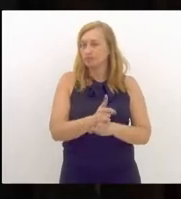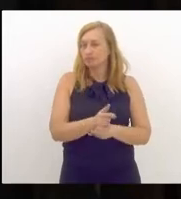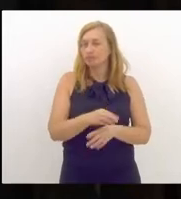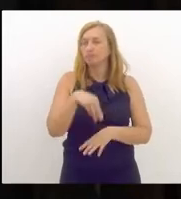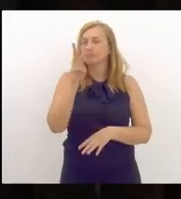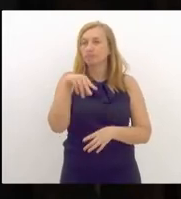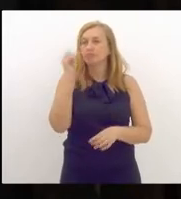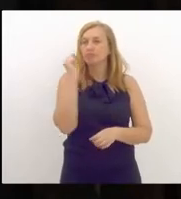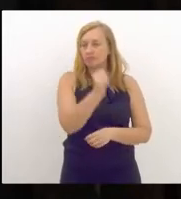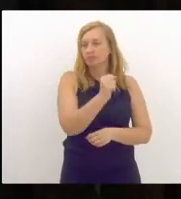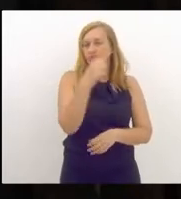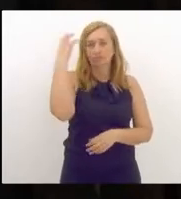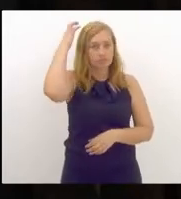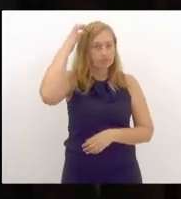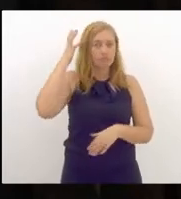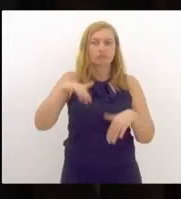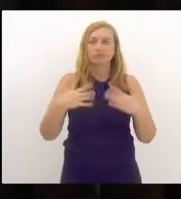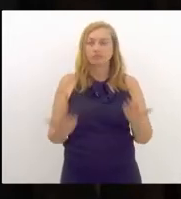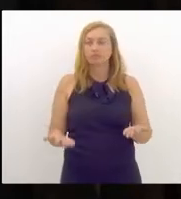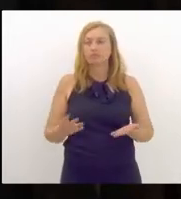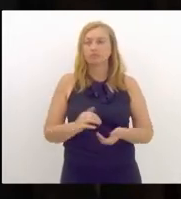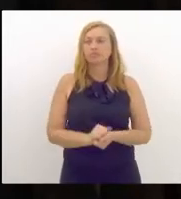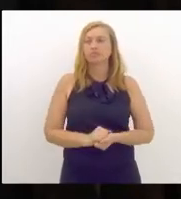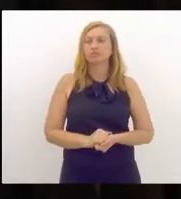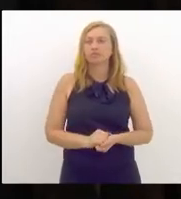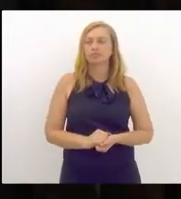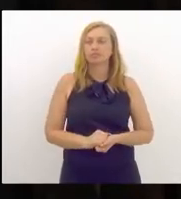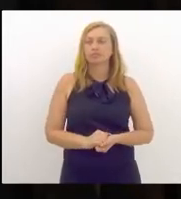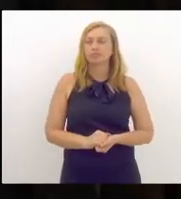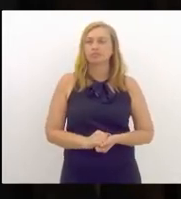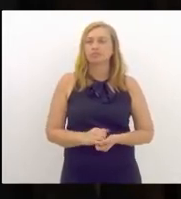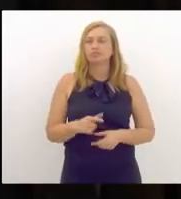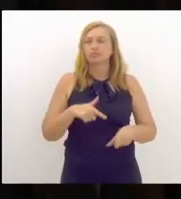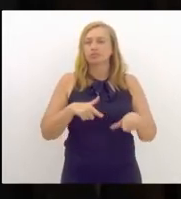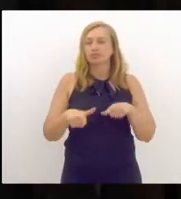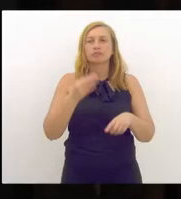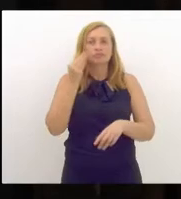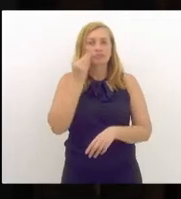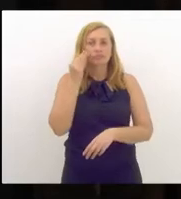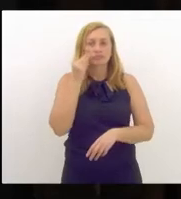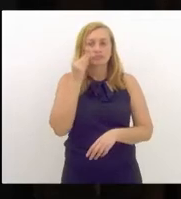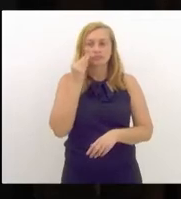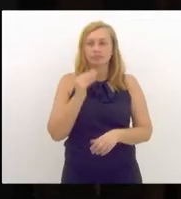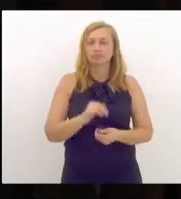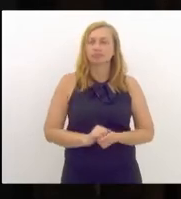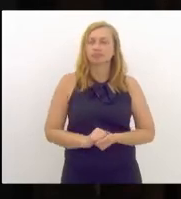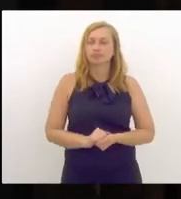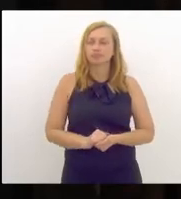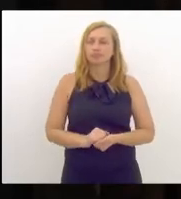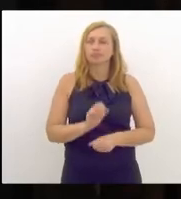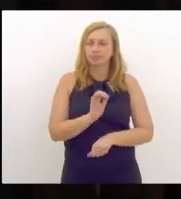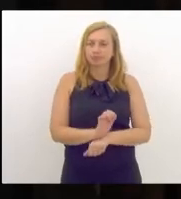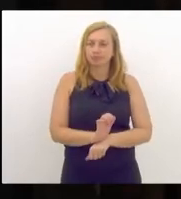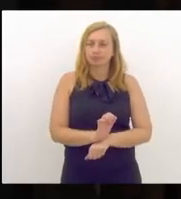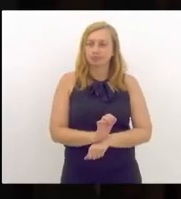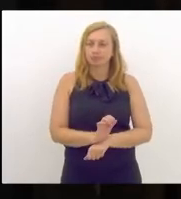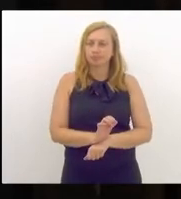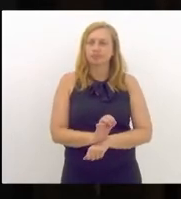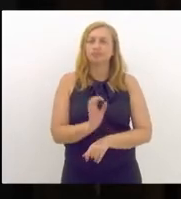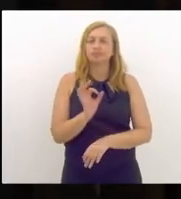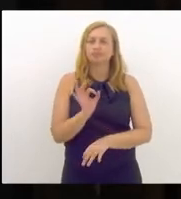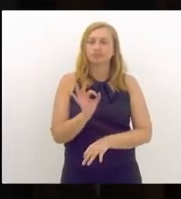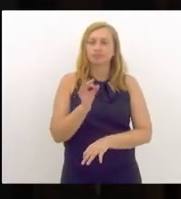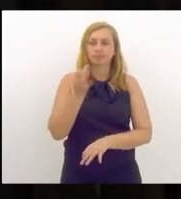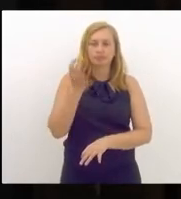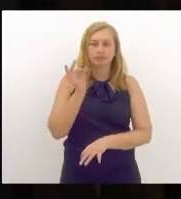matou a mulher Então eu acho que o Mandato aqui da Mônica e nesse nessa nesse estado que é lógica política